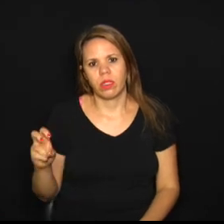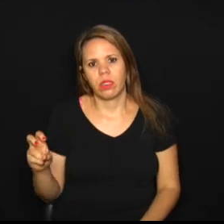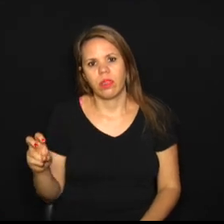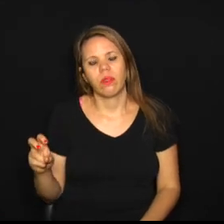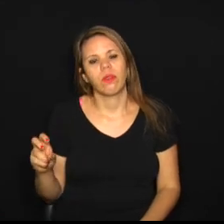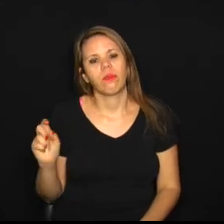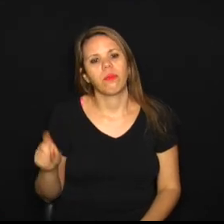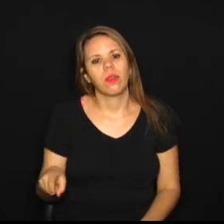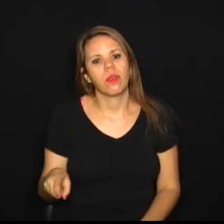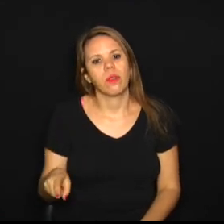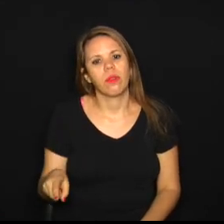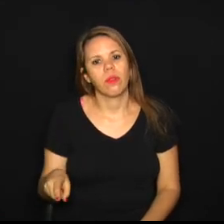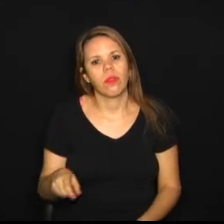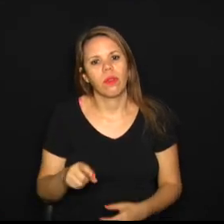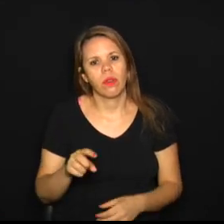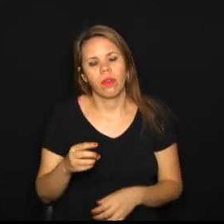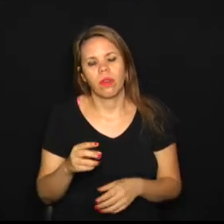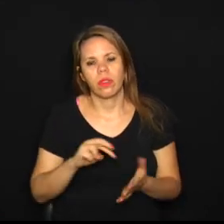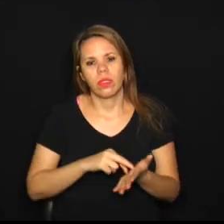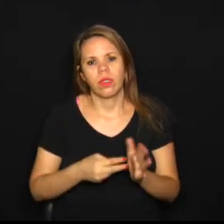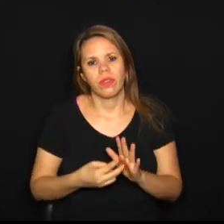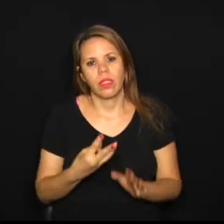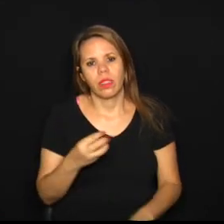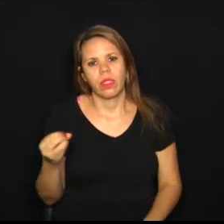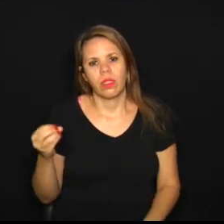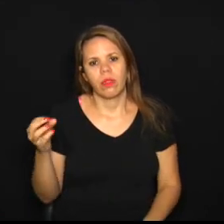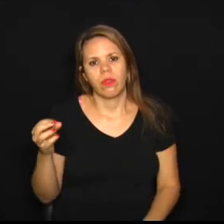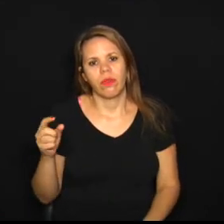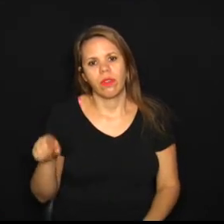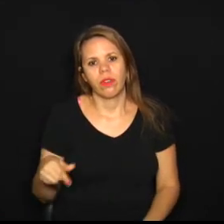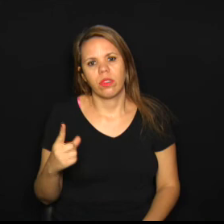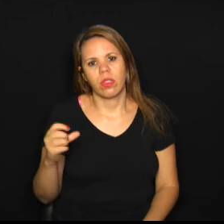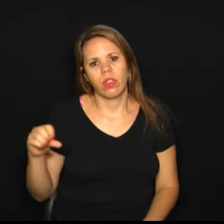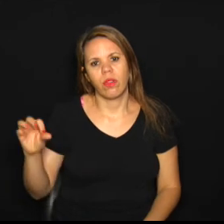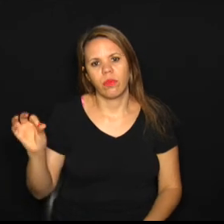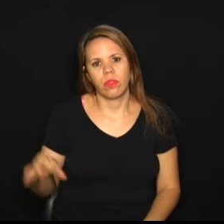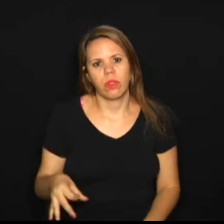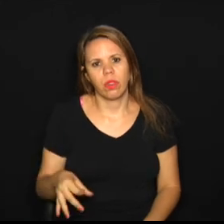1.210.925.389, que representa 30,19% das receitas de impostos.